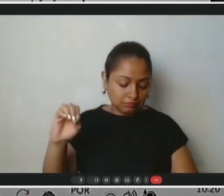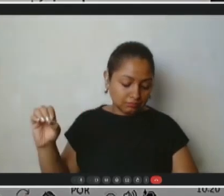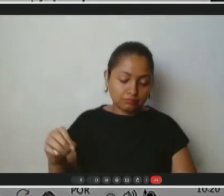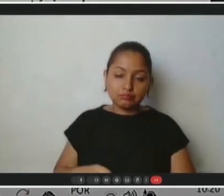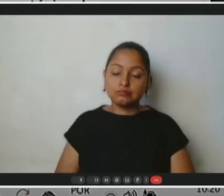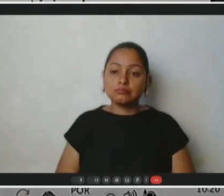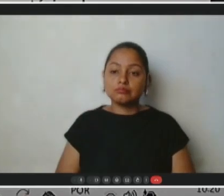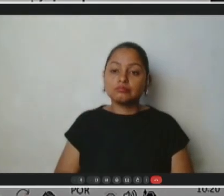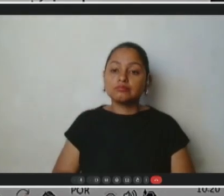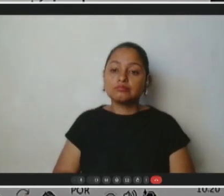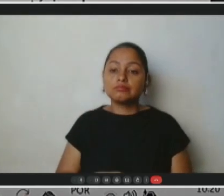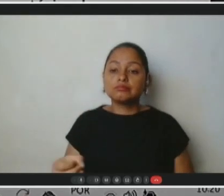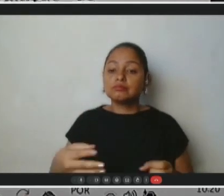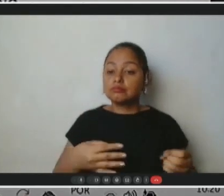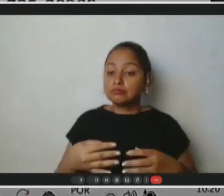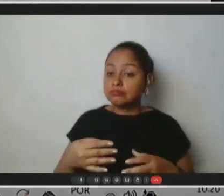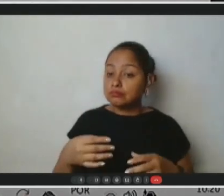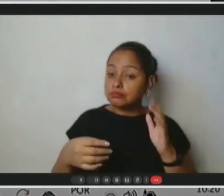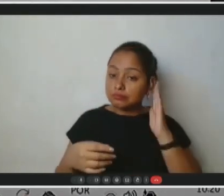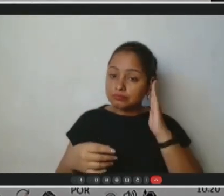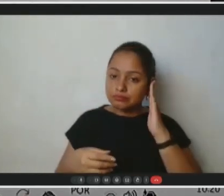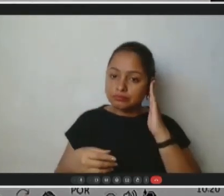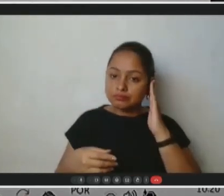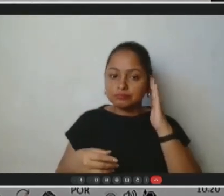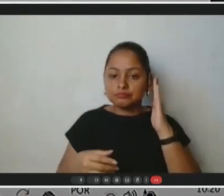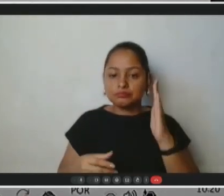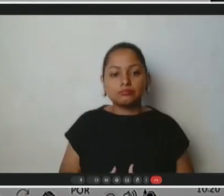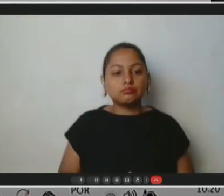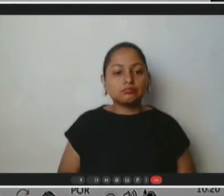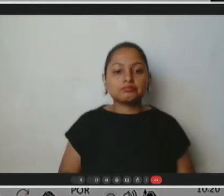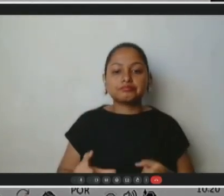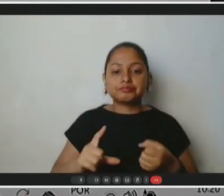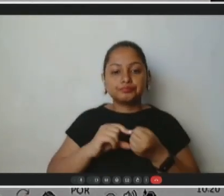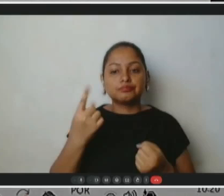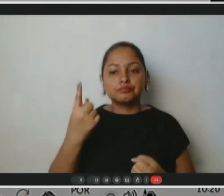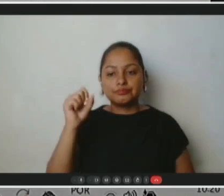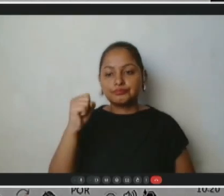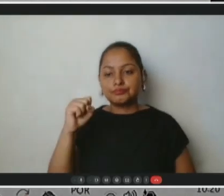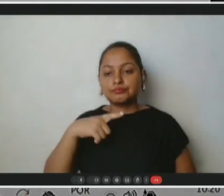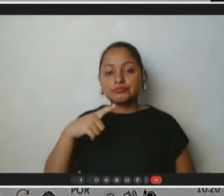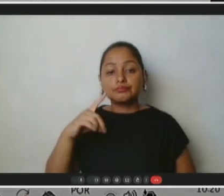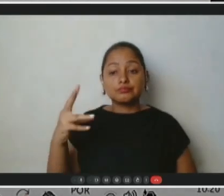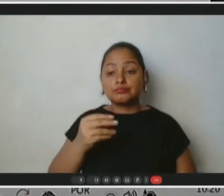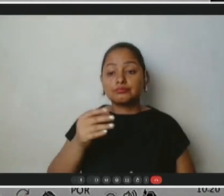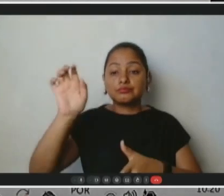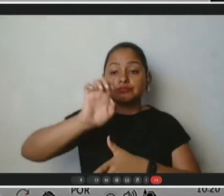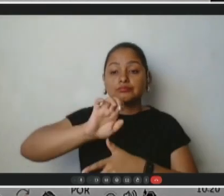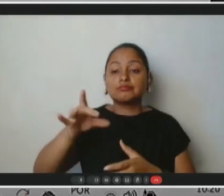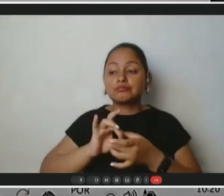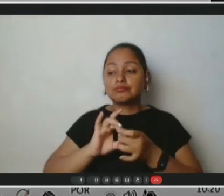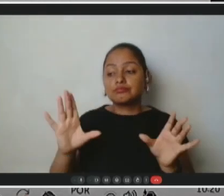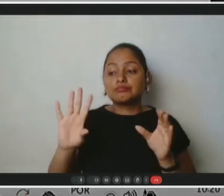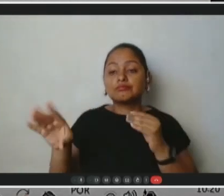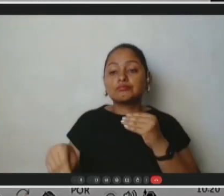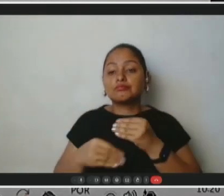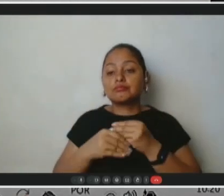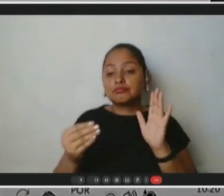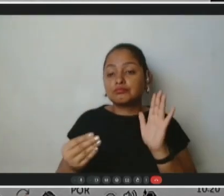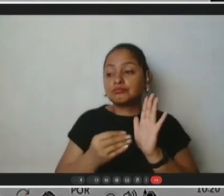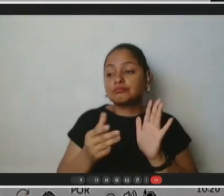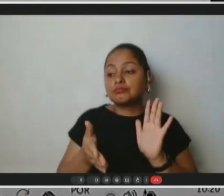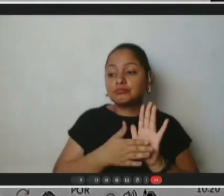normas que regem a matéria. Artigo 18. O Poder Executivo fica autorizado a incluir na proposta orçamentária para o